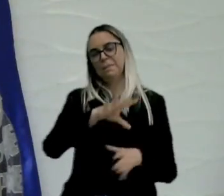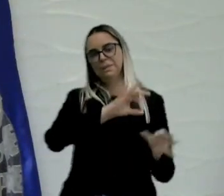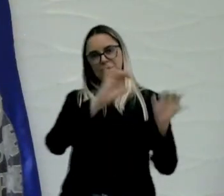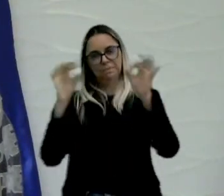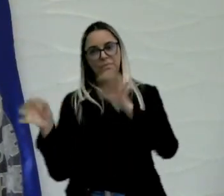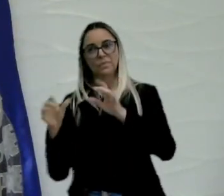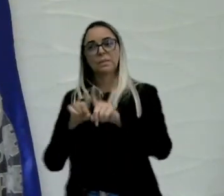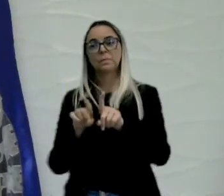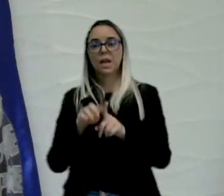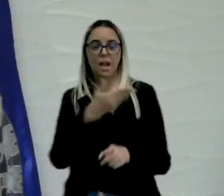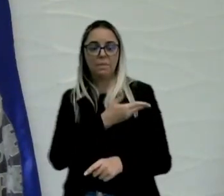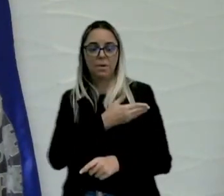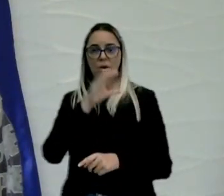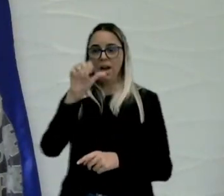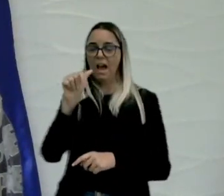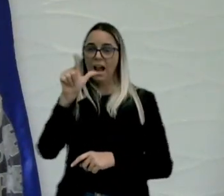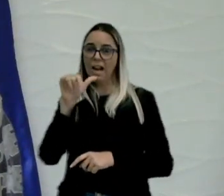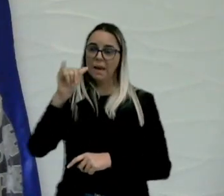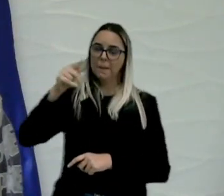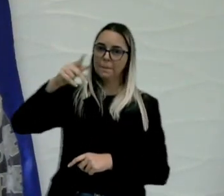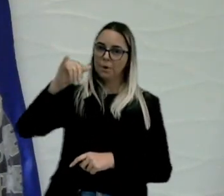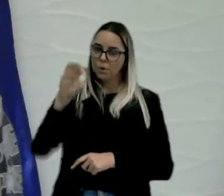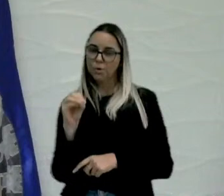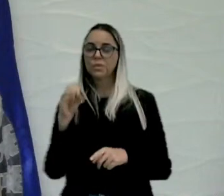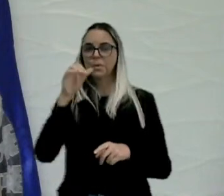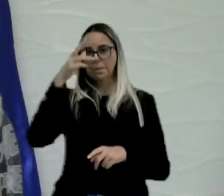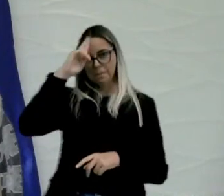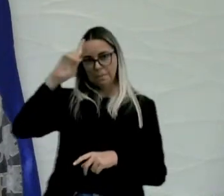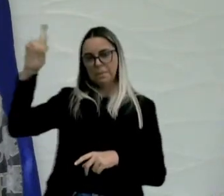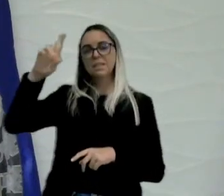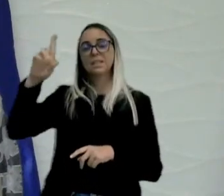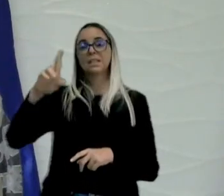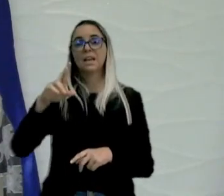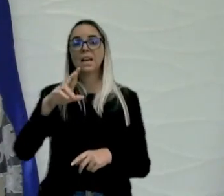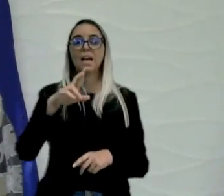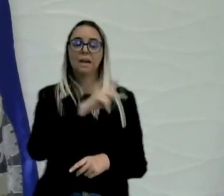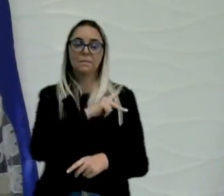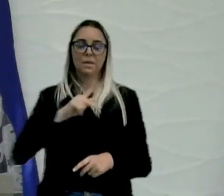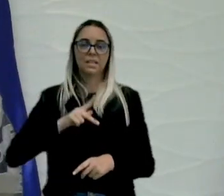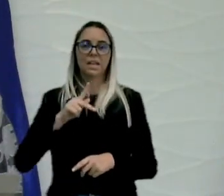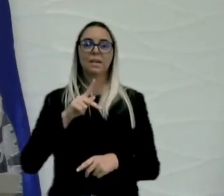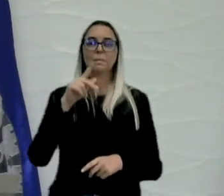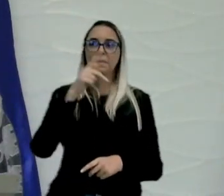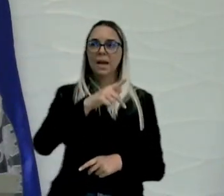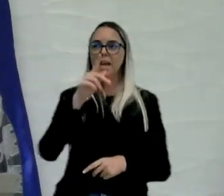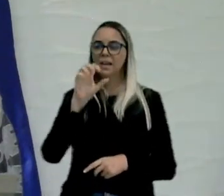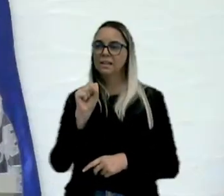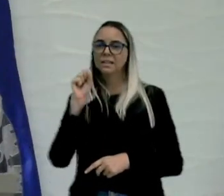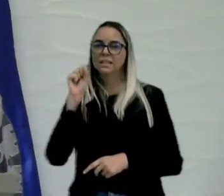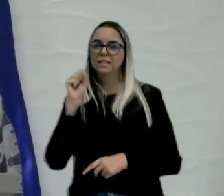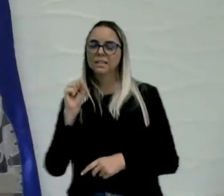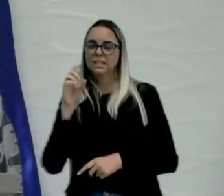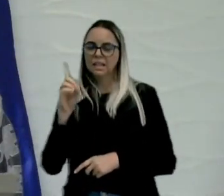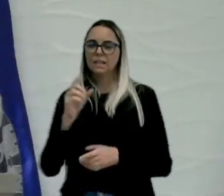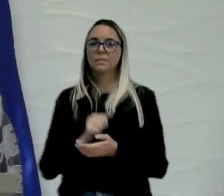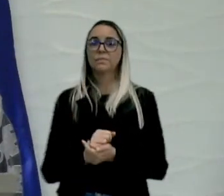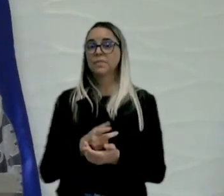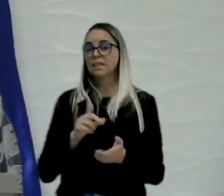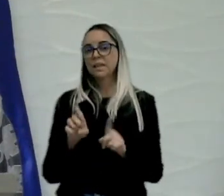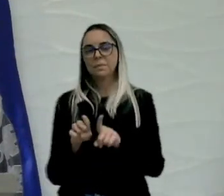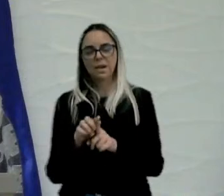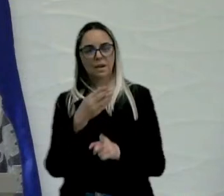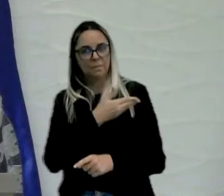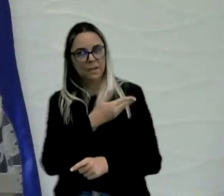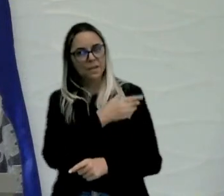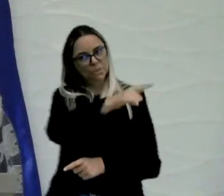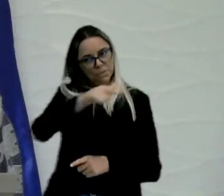Alípio Costa presidente do PSD de São una e noss amiga Lis lá em maró que nos assiste toda quarta também